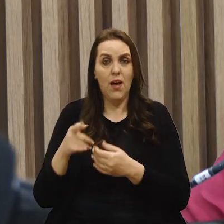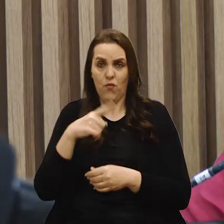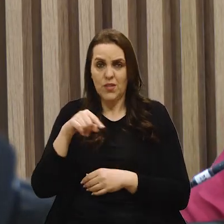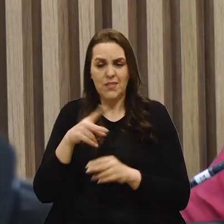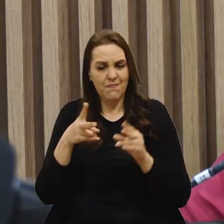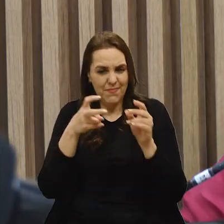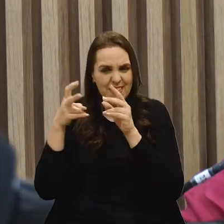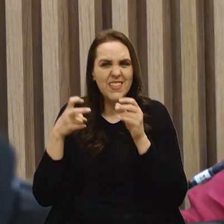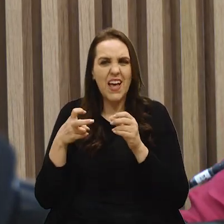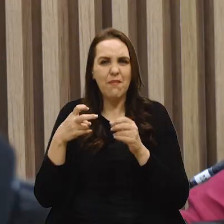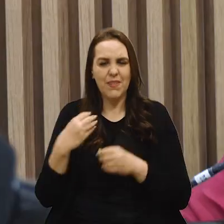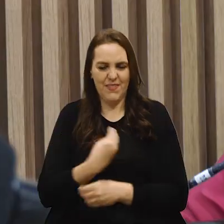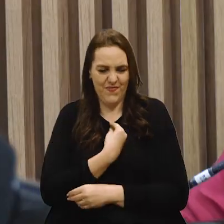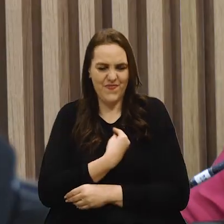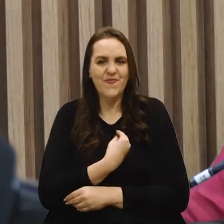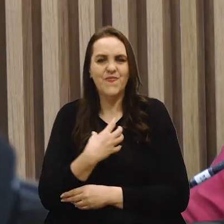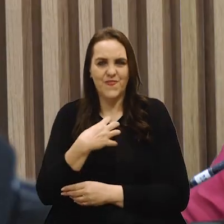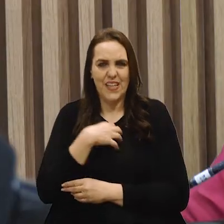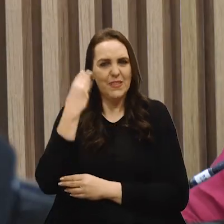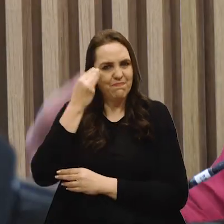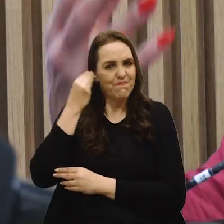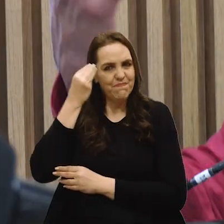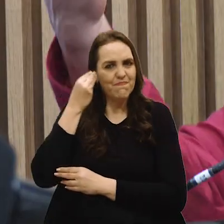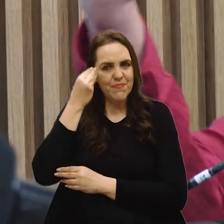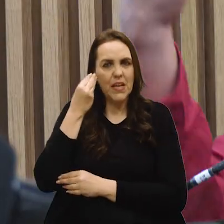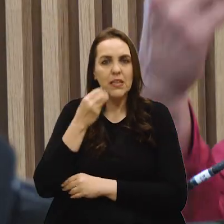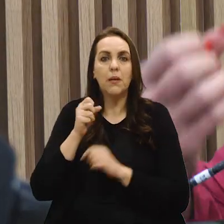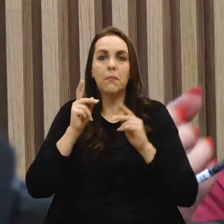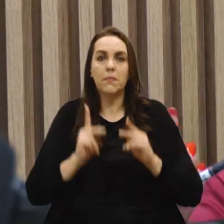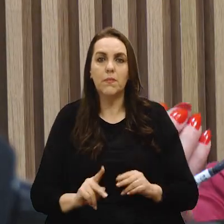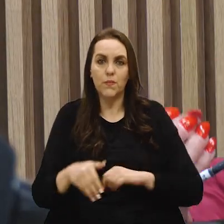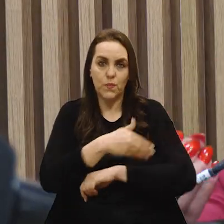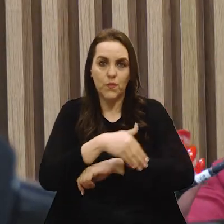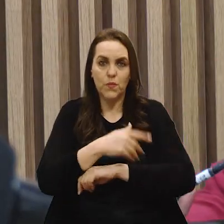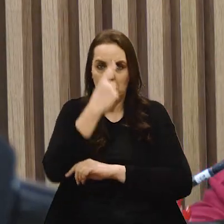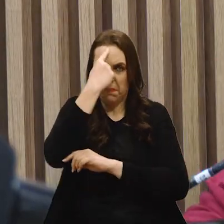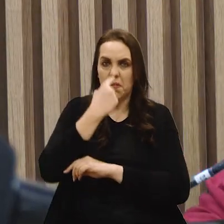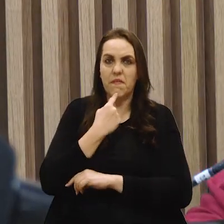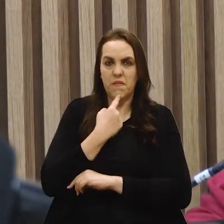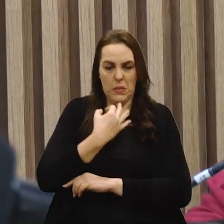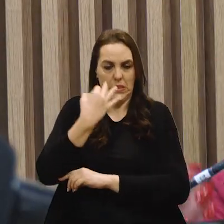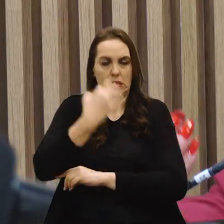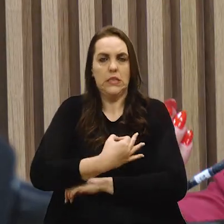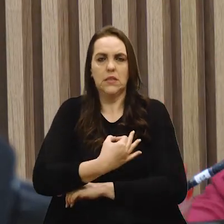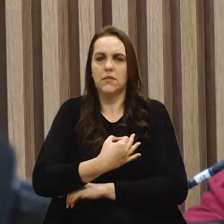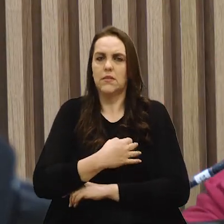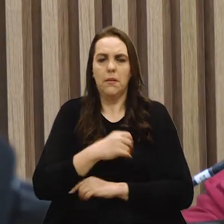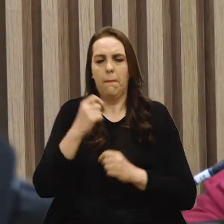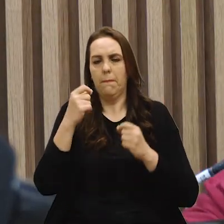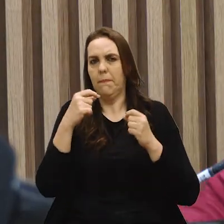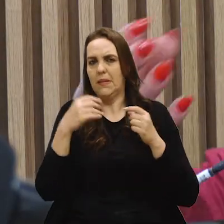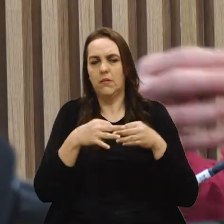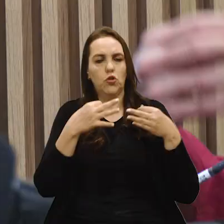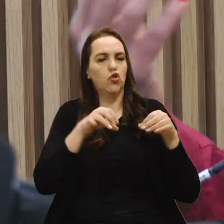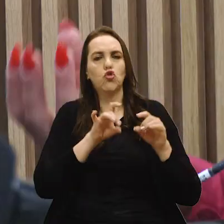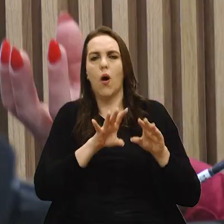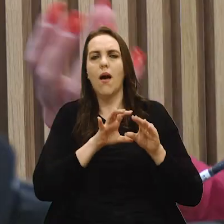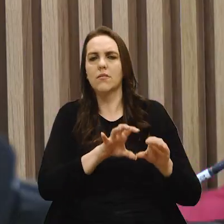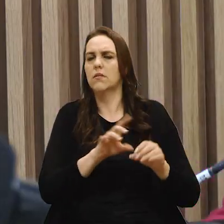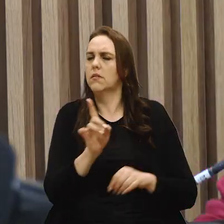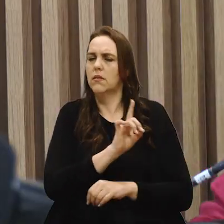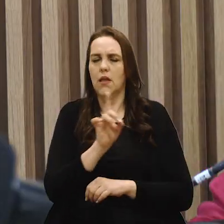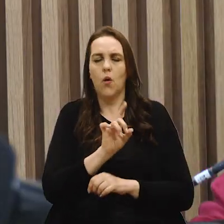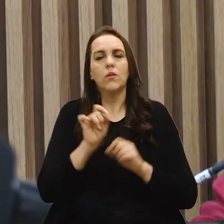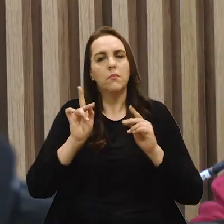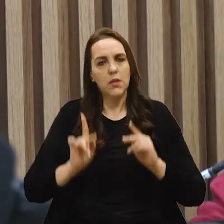sabe? Não existe pessoa em situação de rua com um perfil X ou Y. Existem pessoas que estão ou